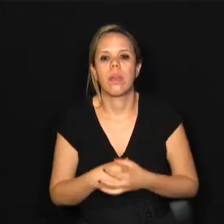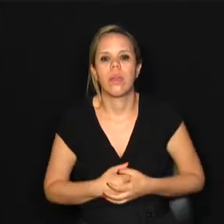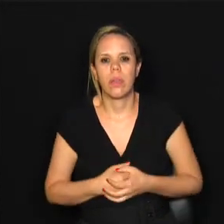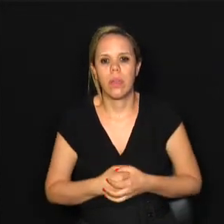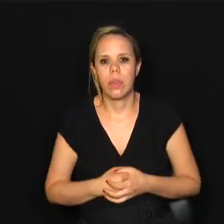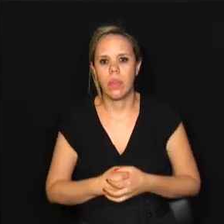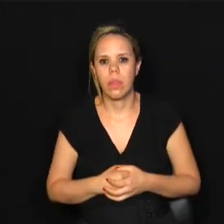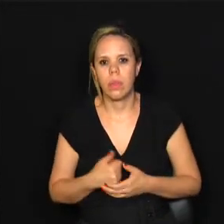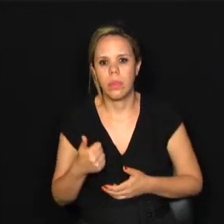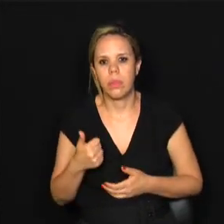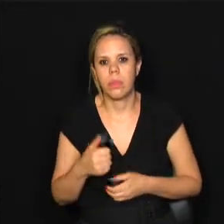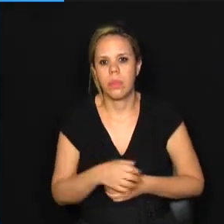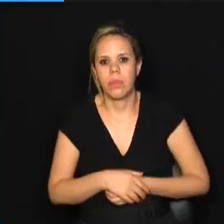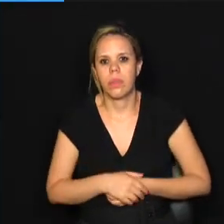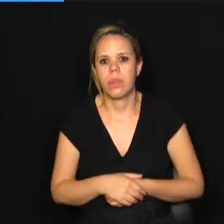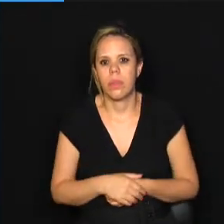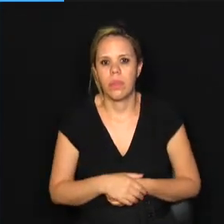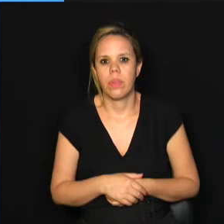ser a primeira aí.